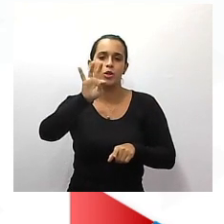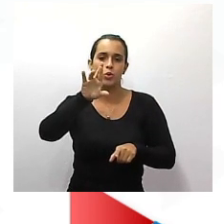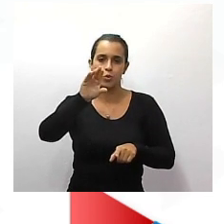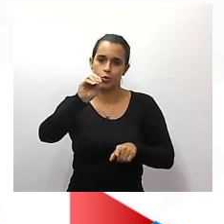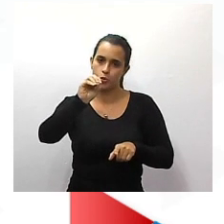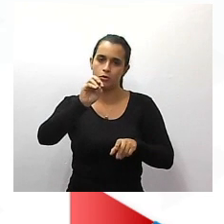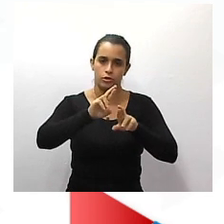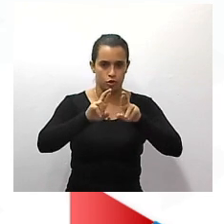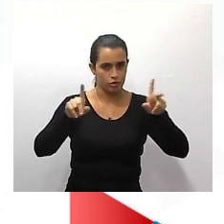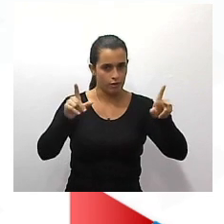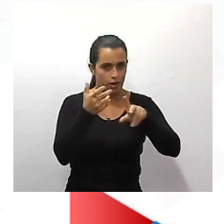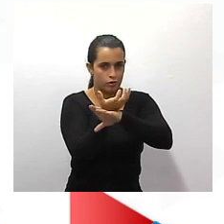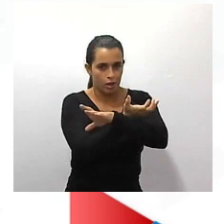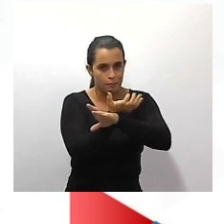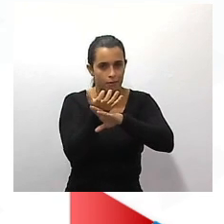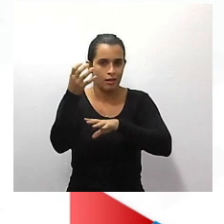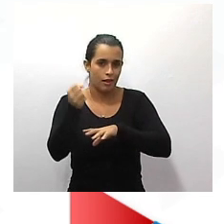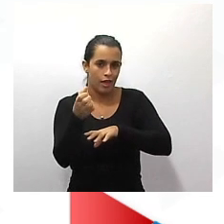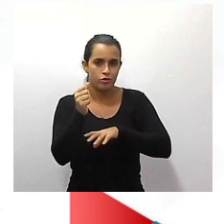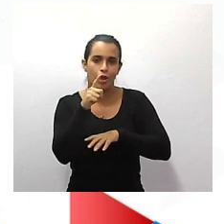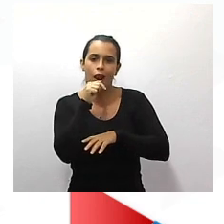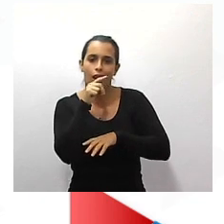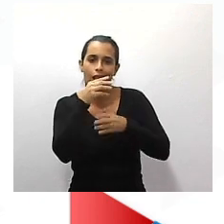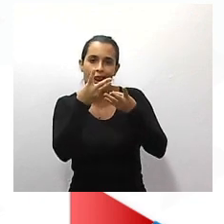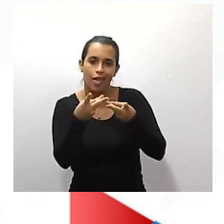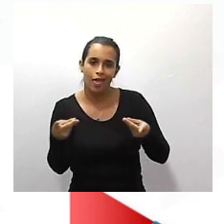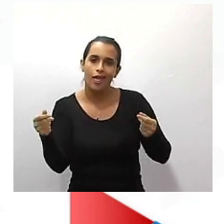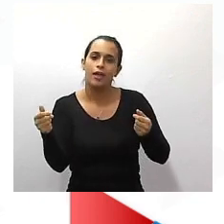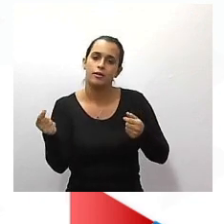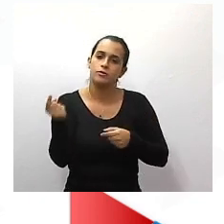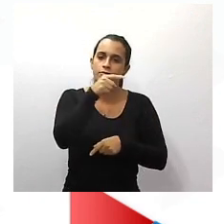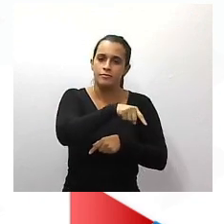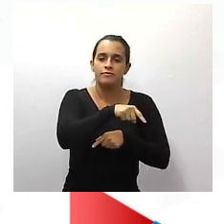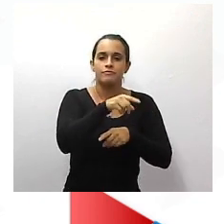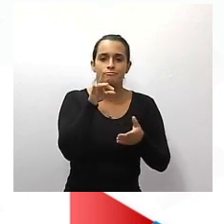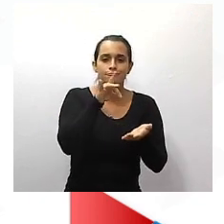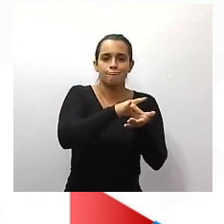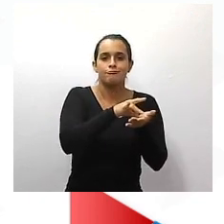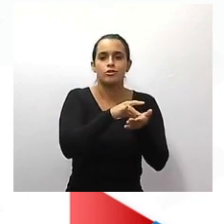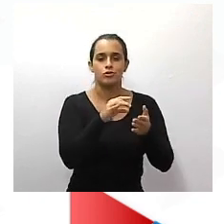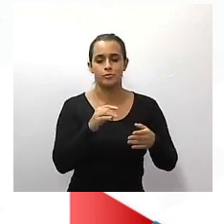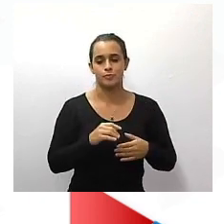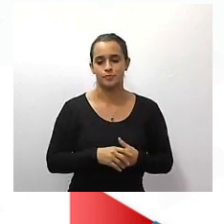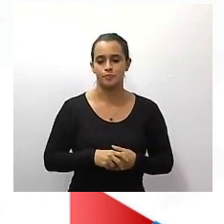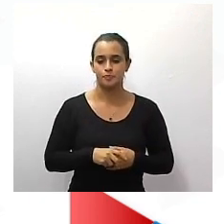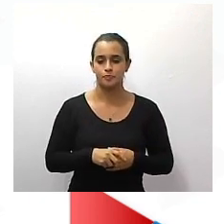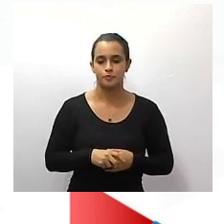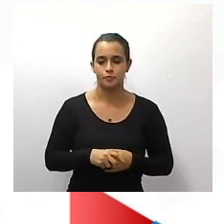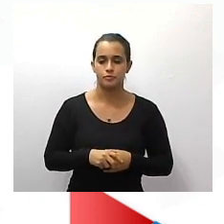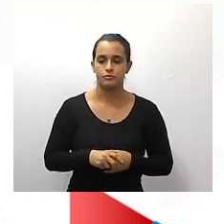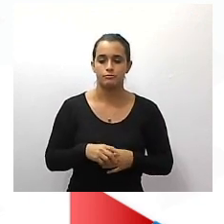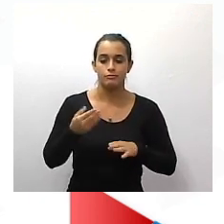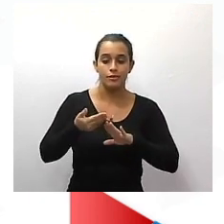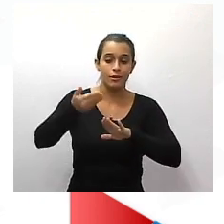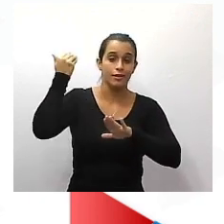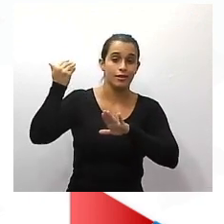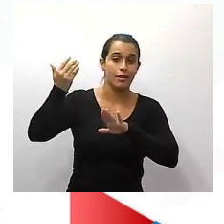matéria-prima vegetal utilizada ali, ok? Então vem comigo, ó, vou te mostrar agora um mapa mental para você entender. Primeiro, as grandezas e